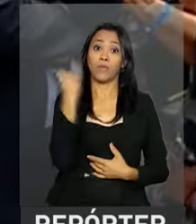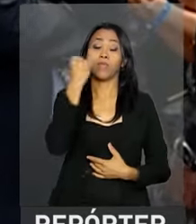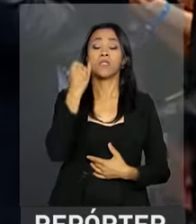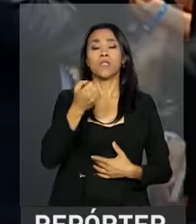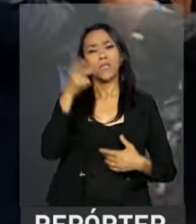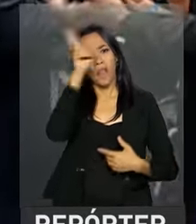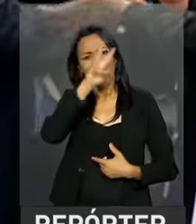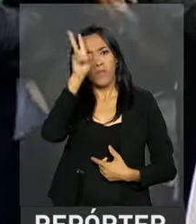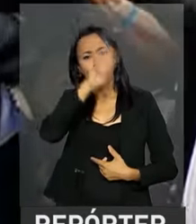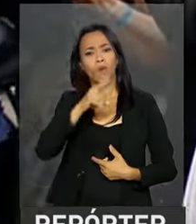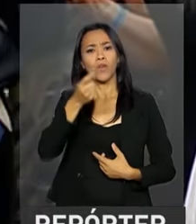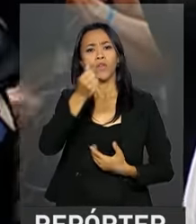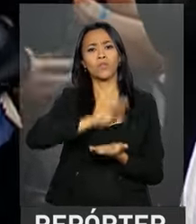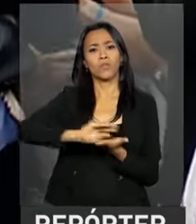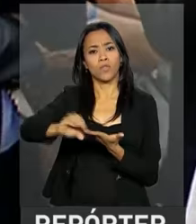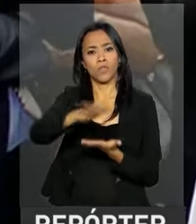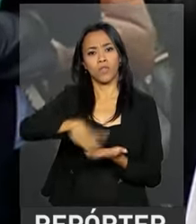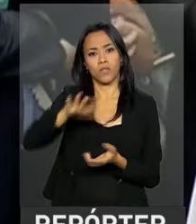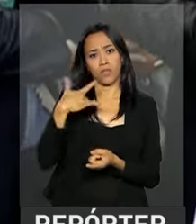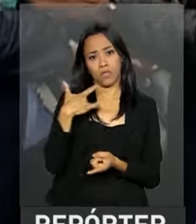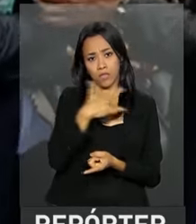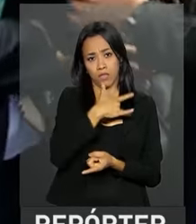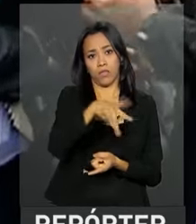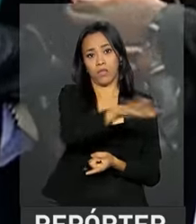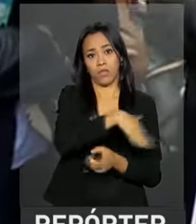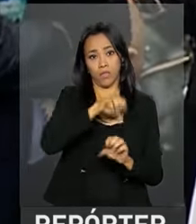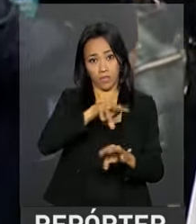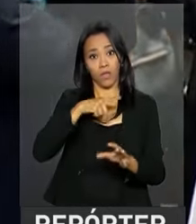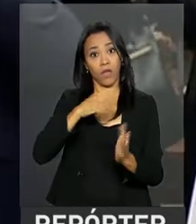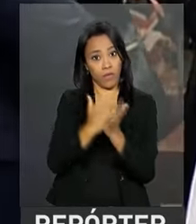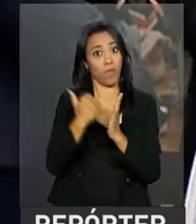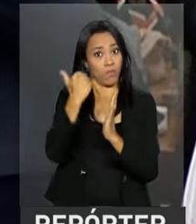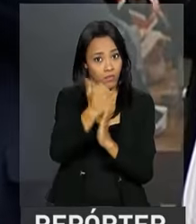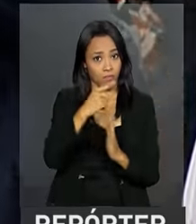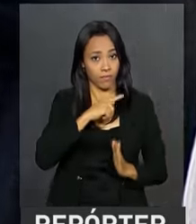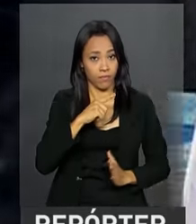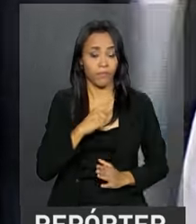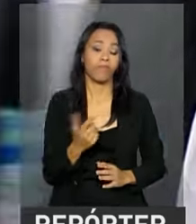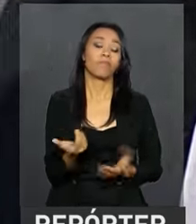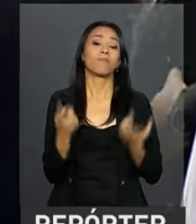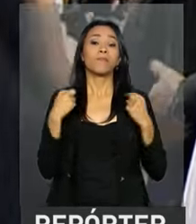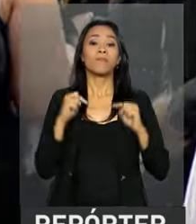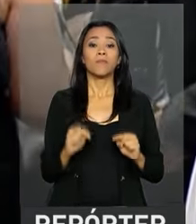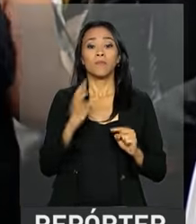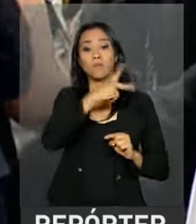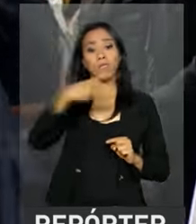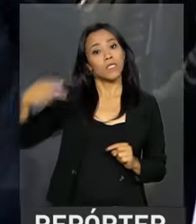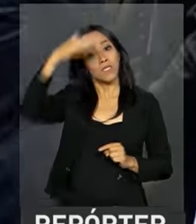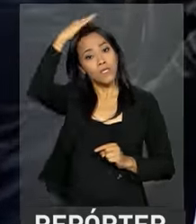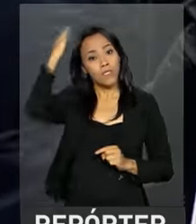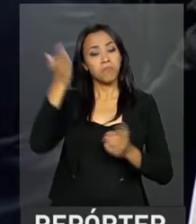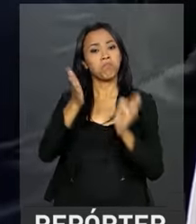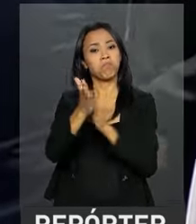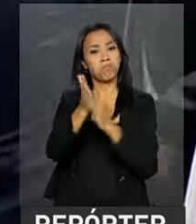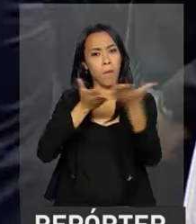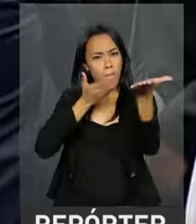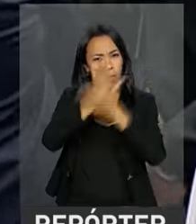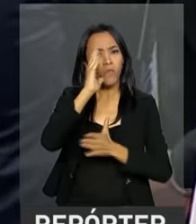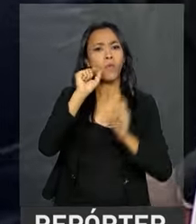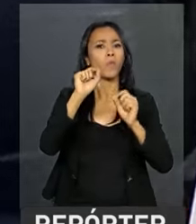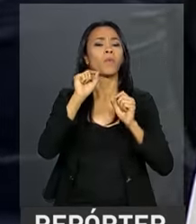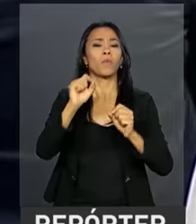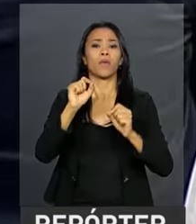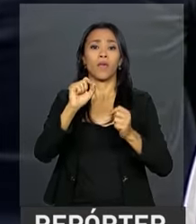que o orçamento para a saúde e a educação teve aumento. O presidente ainda comemorou a aprovação no Congresso Nacional